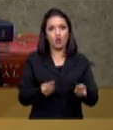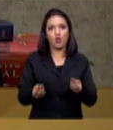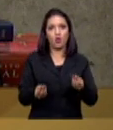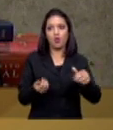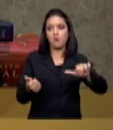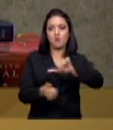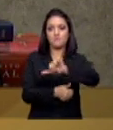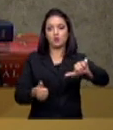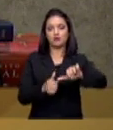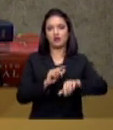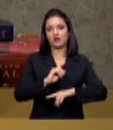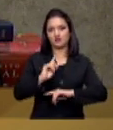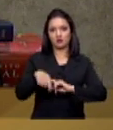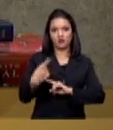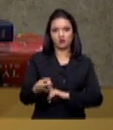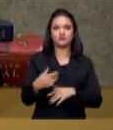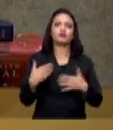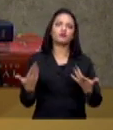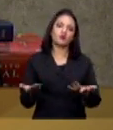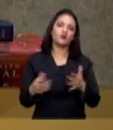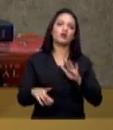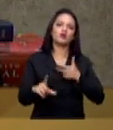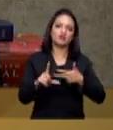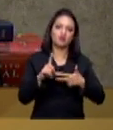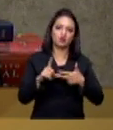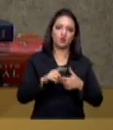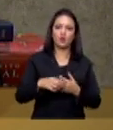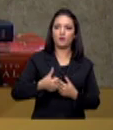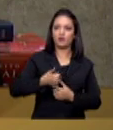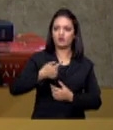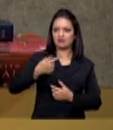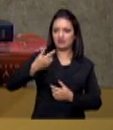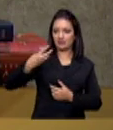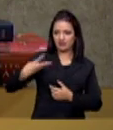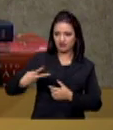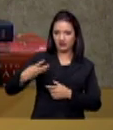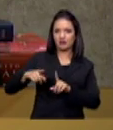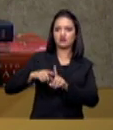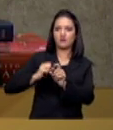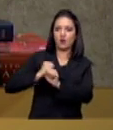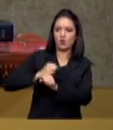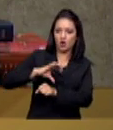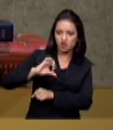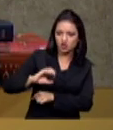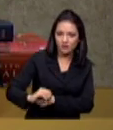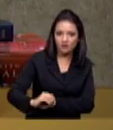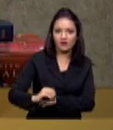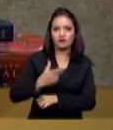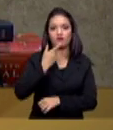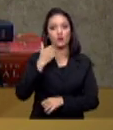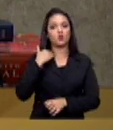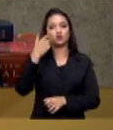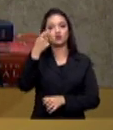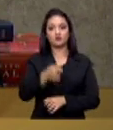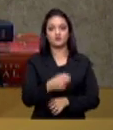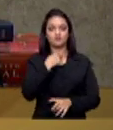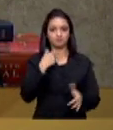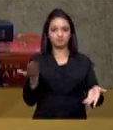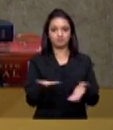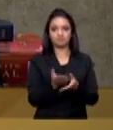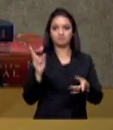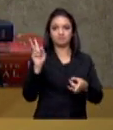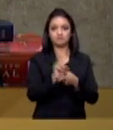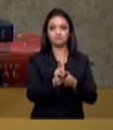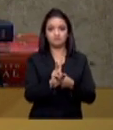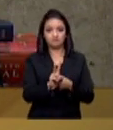legislador de 73 e de 90 estabeleceu que o juiz não poderia deferir liminar com que